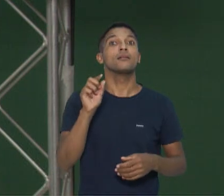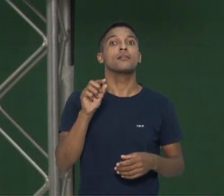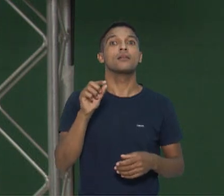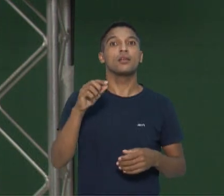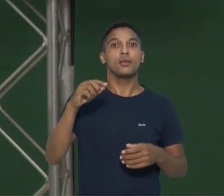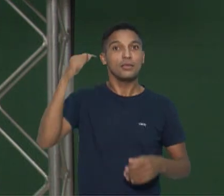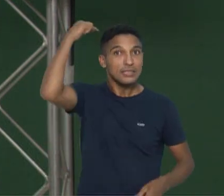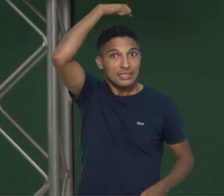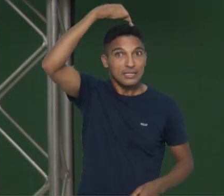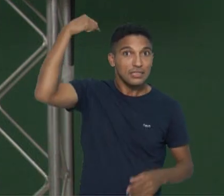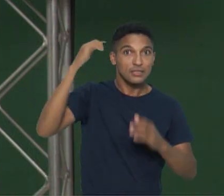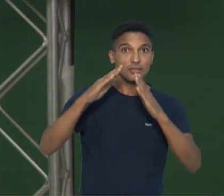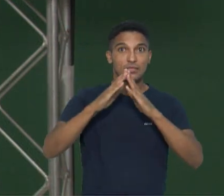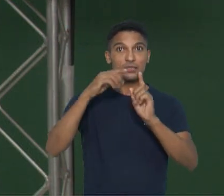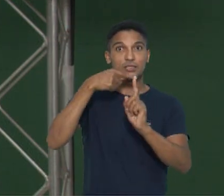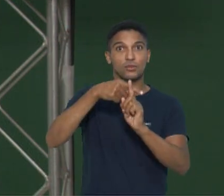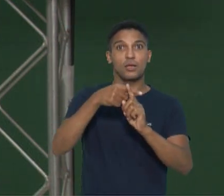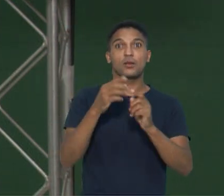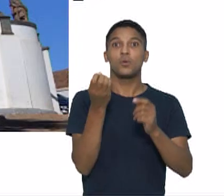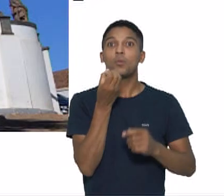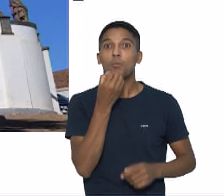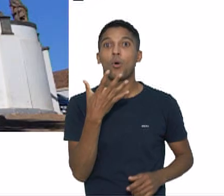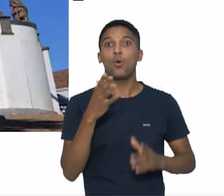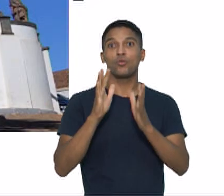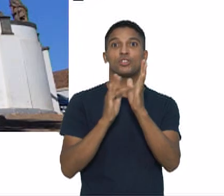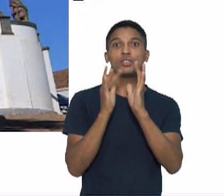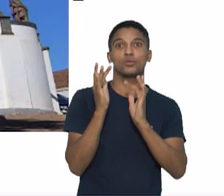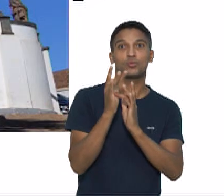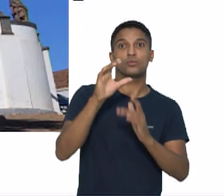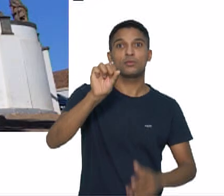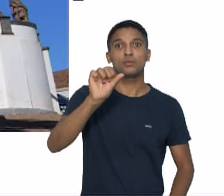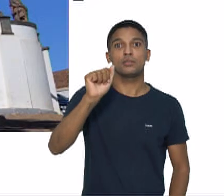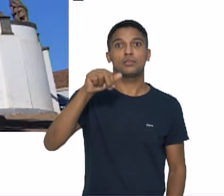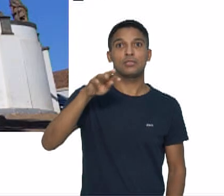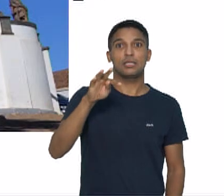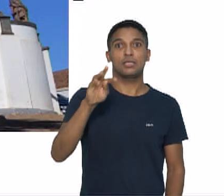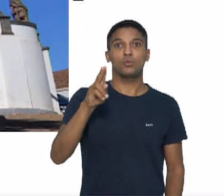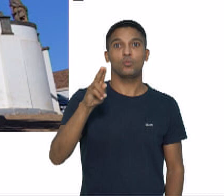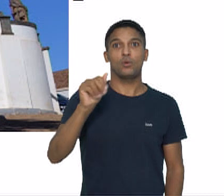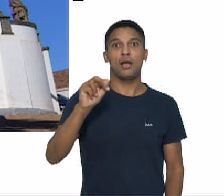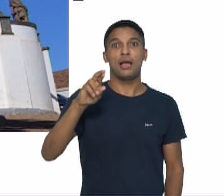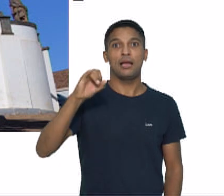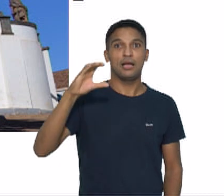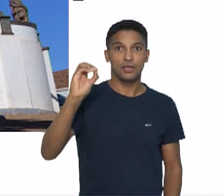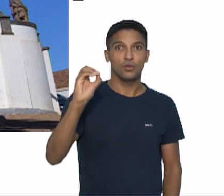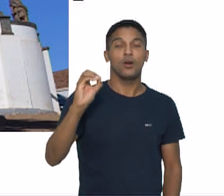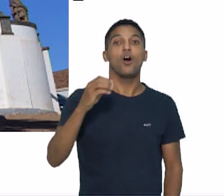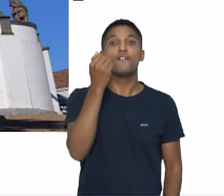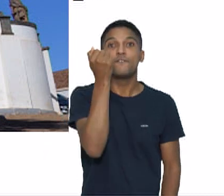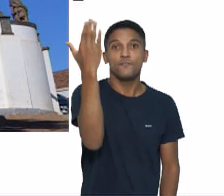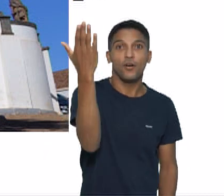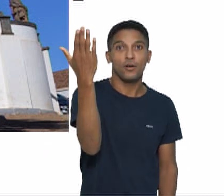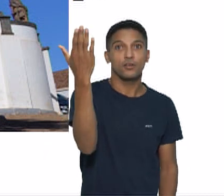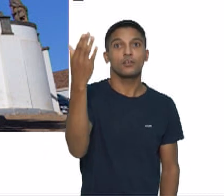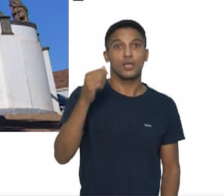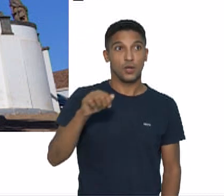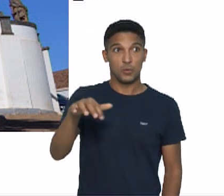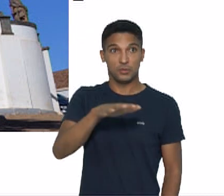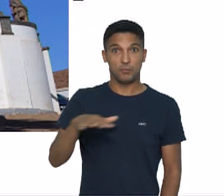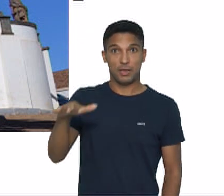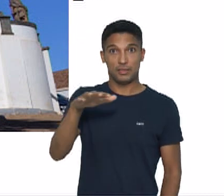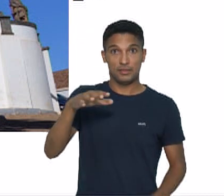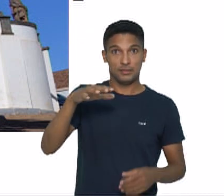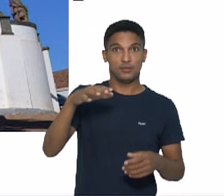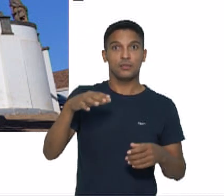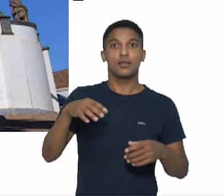em Congonhas, lá em Minas Gerais, como eu disse. Então, aqui é a parte de fora. Então, é todo um santuário, um espaço lá que eles falam de santuário, onde está